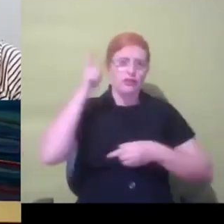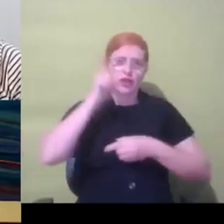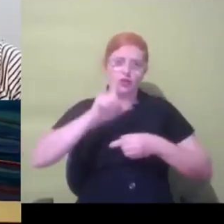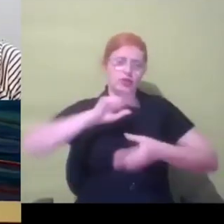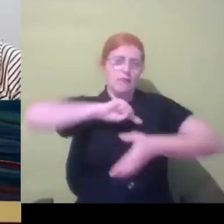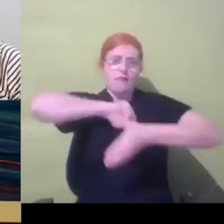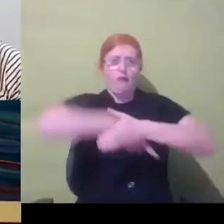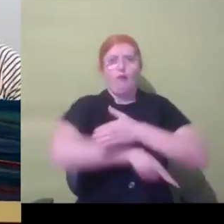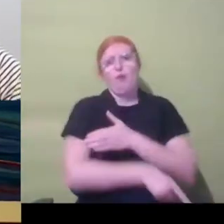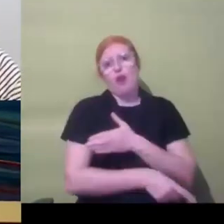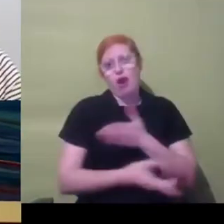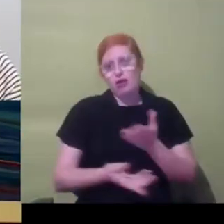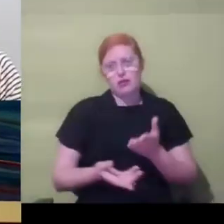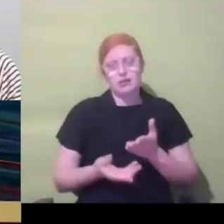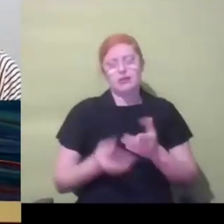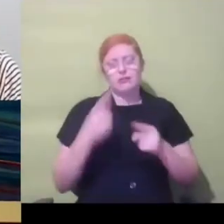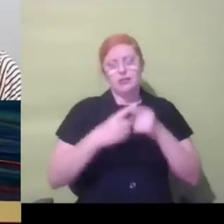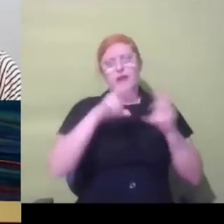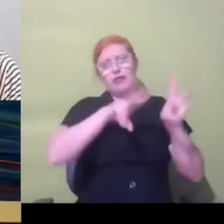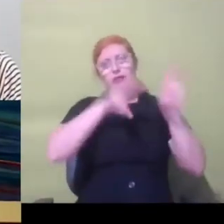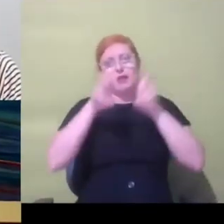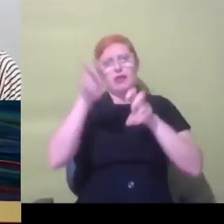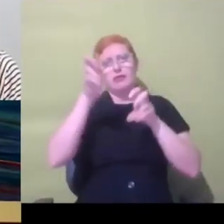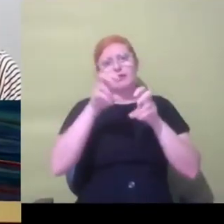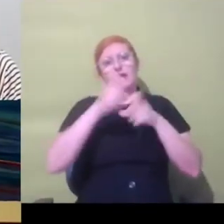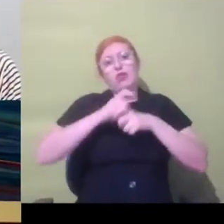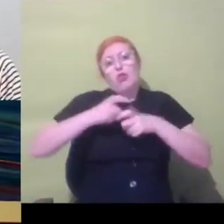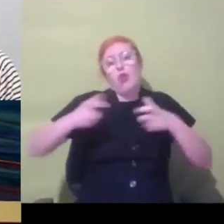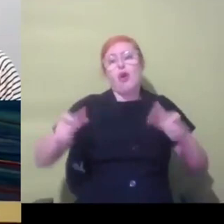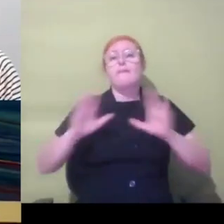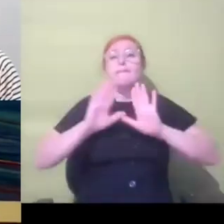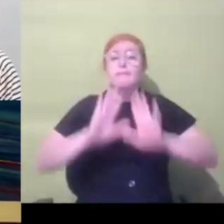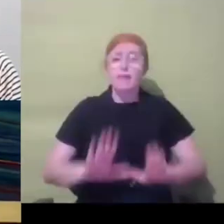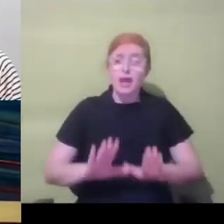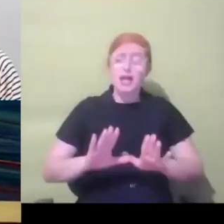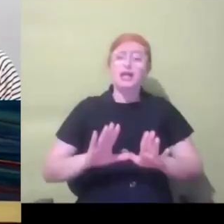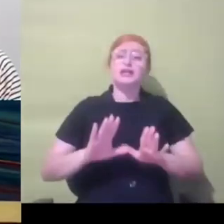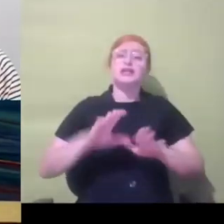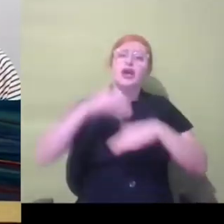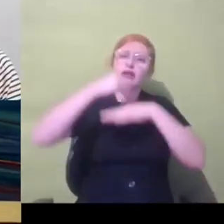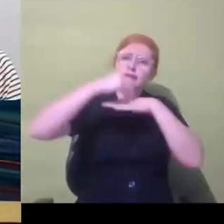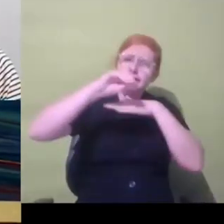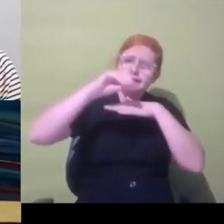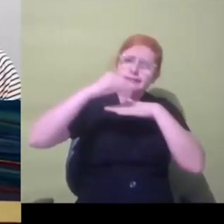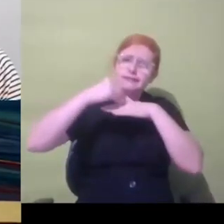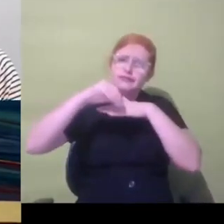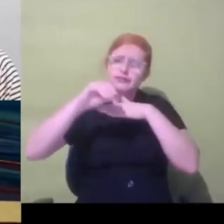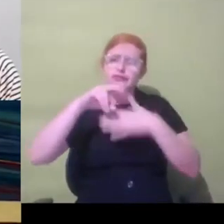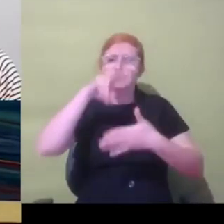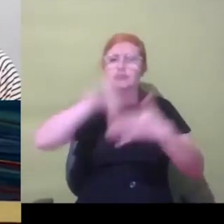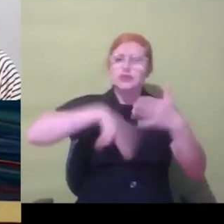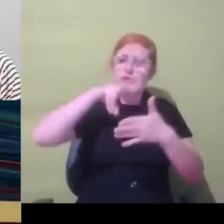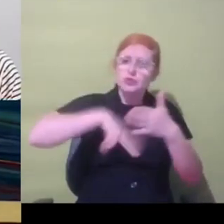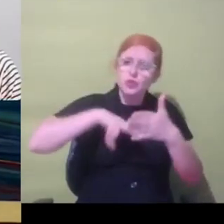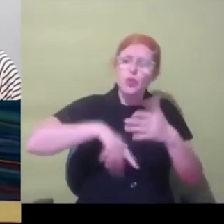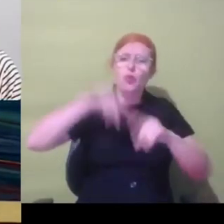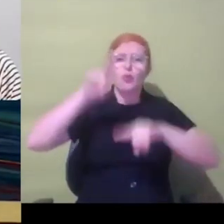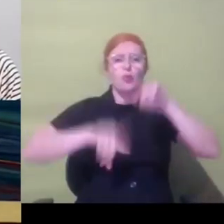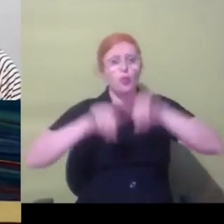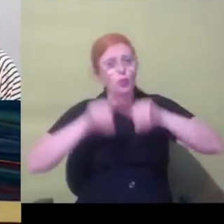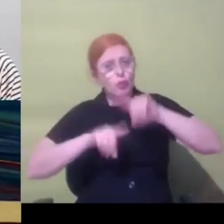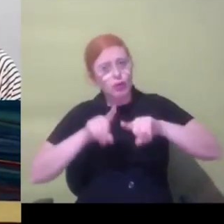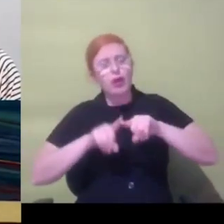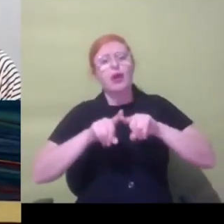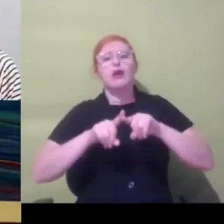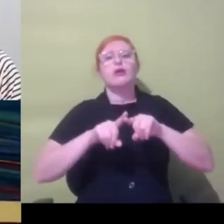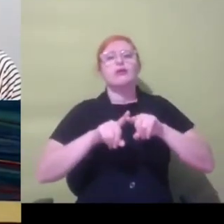conseguir aprofundar, né? Porque são temas muito amplos, mas a gente vai sugerir leituras e materiais